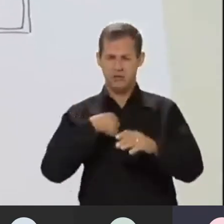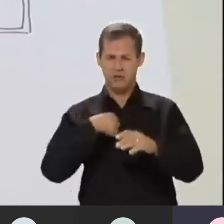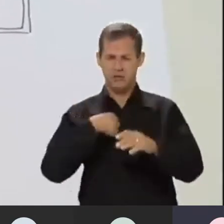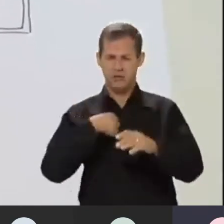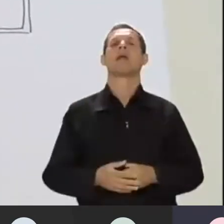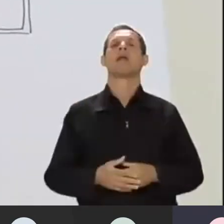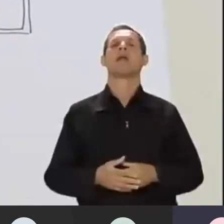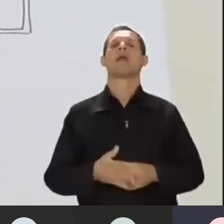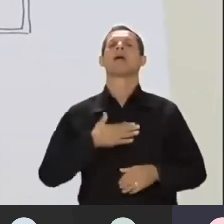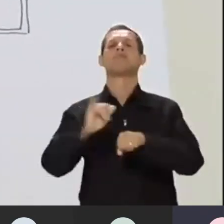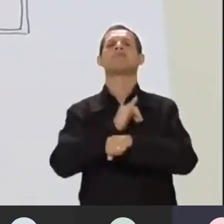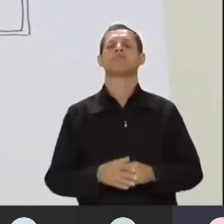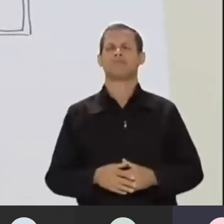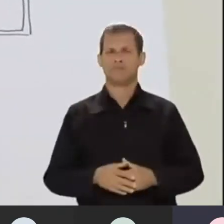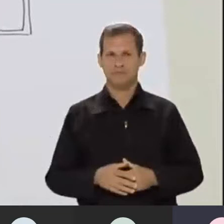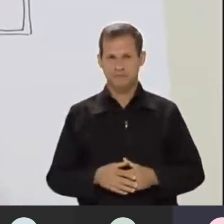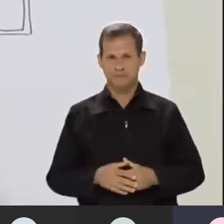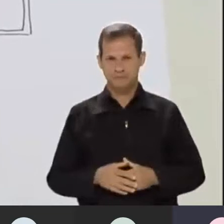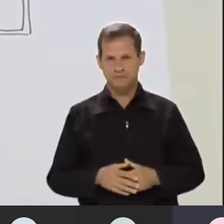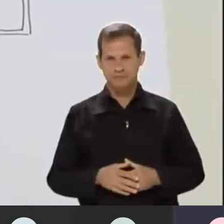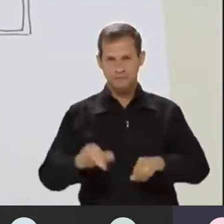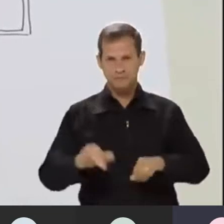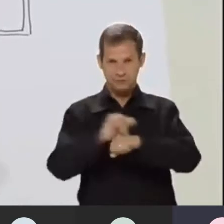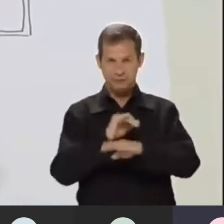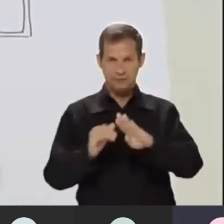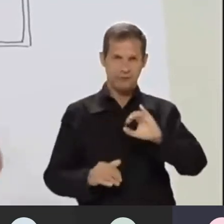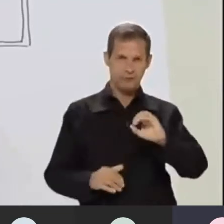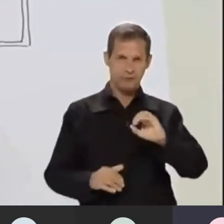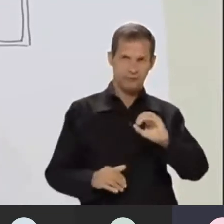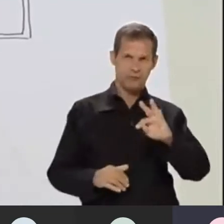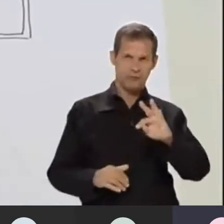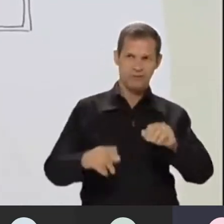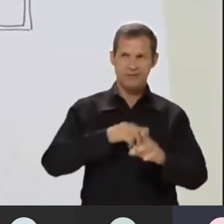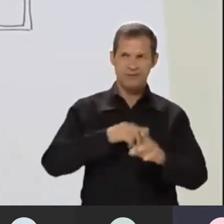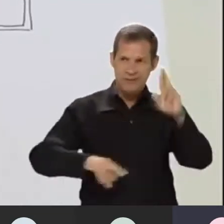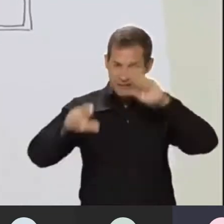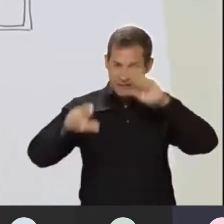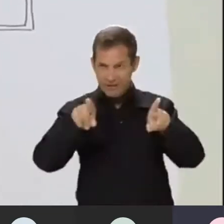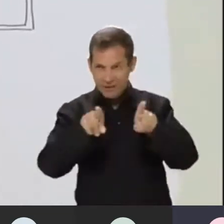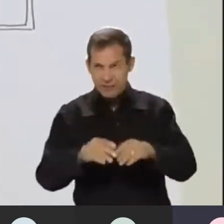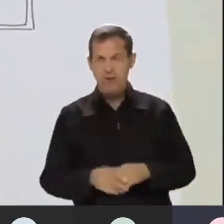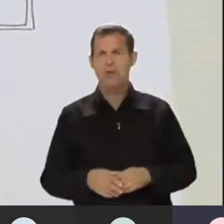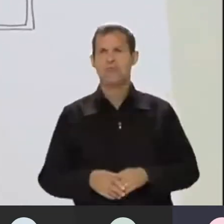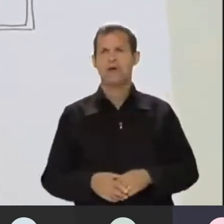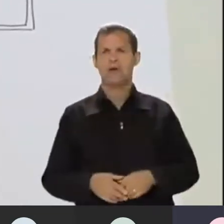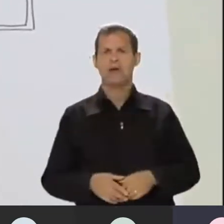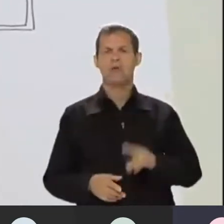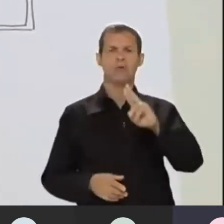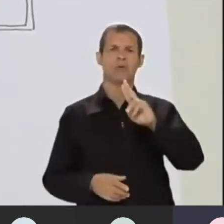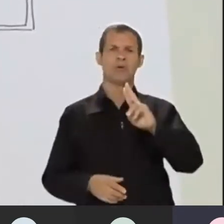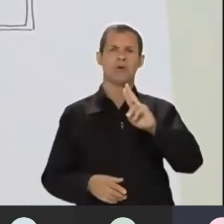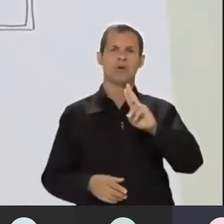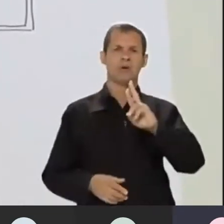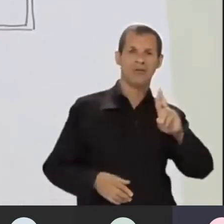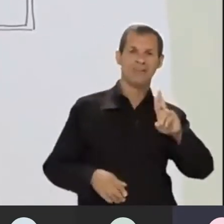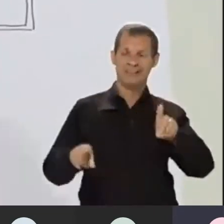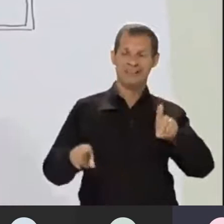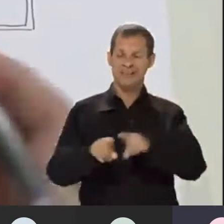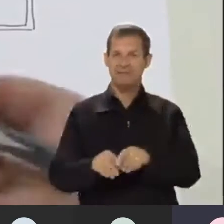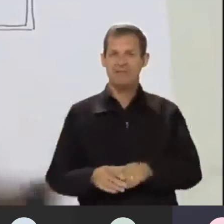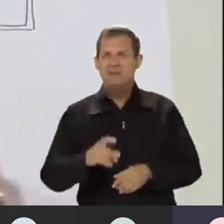estou, as minhas estratégias estratégias bioclimáticas, elas vão ter que levar em consideração a umidificação e